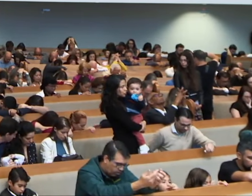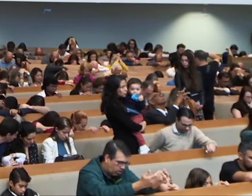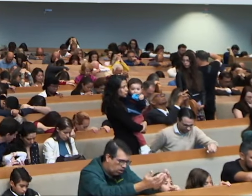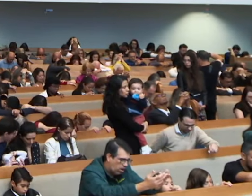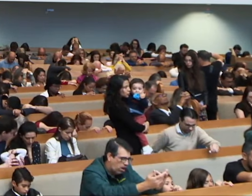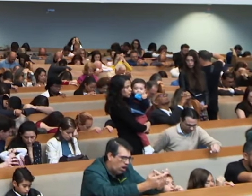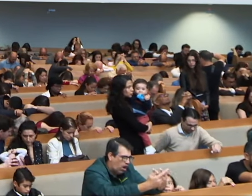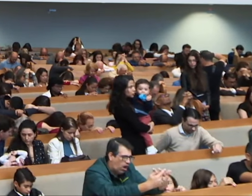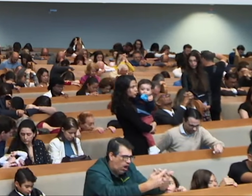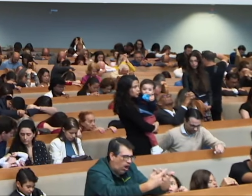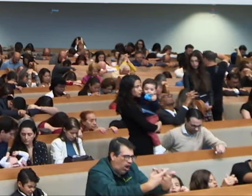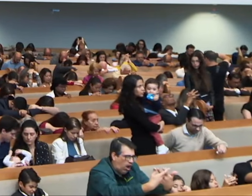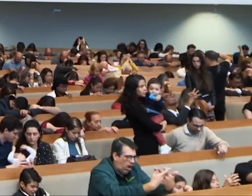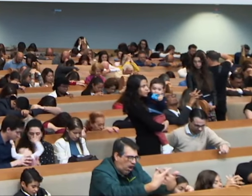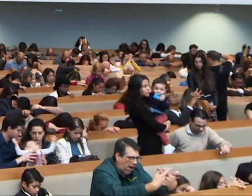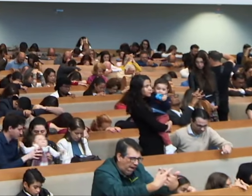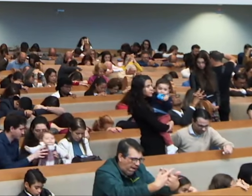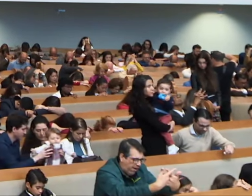Pai de amor,